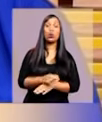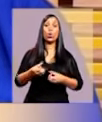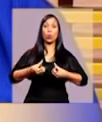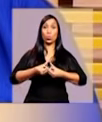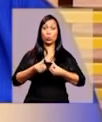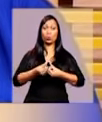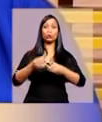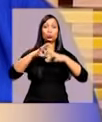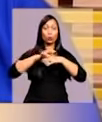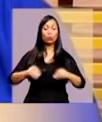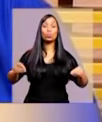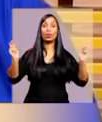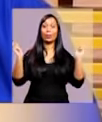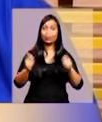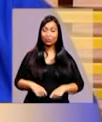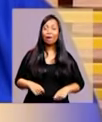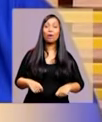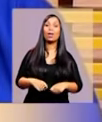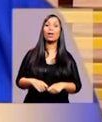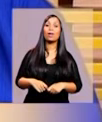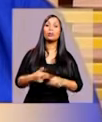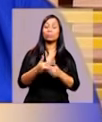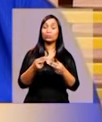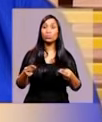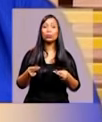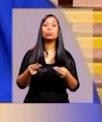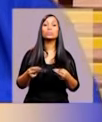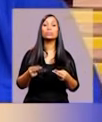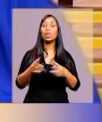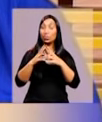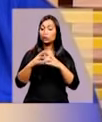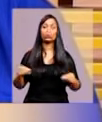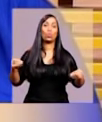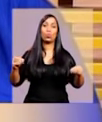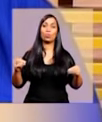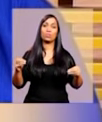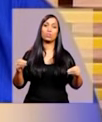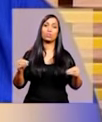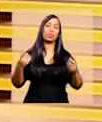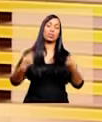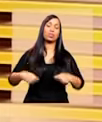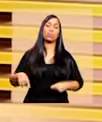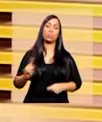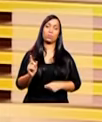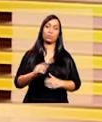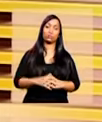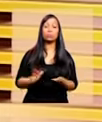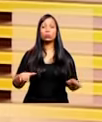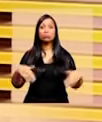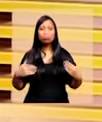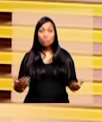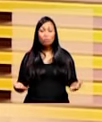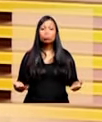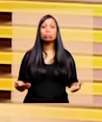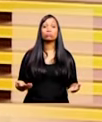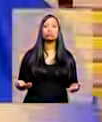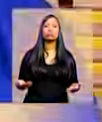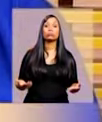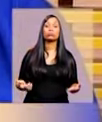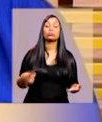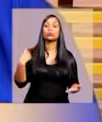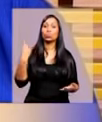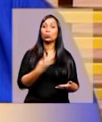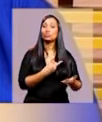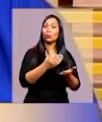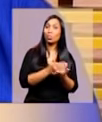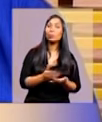tão logo ele consiga te curar desse tipo de fenômeno, ele desaparece, ele não é mais necessário. Então,